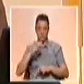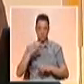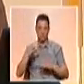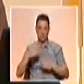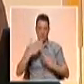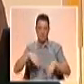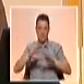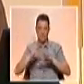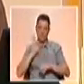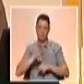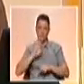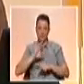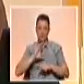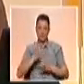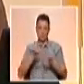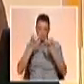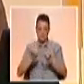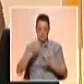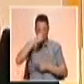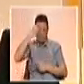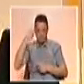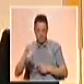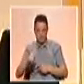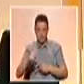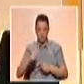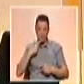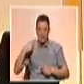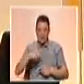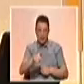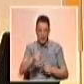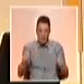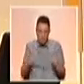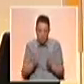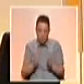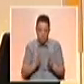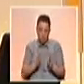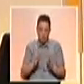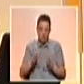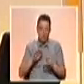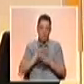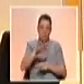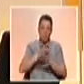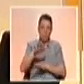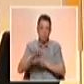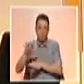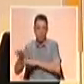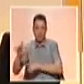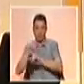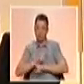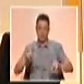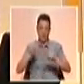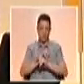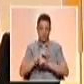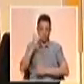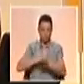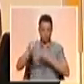orgânica, mas muito pesada, muito, muito difícil, porque pois, os próprios rios são ribeiras mais estreitas, não têm aquela capacidade de